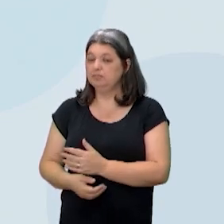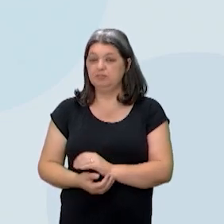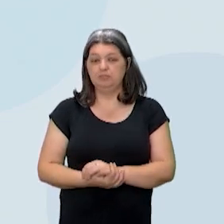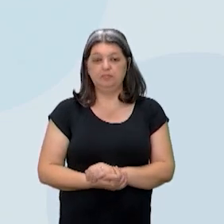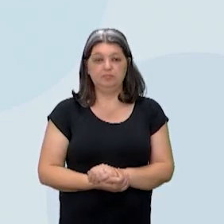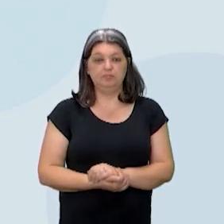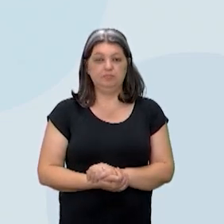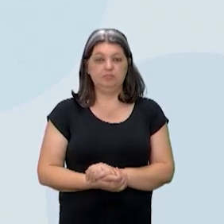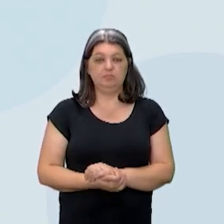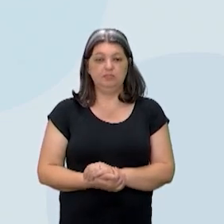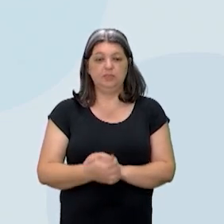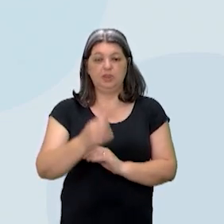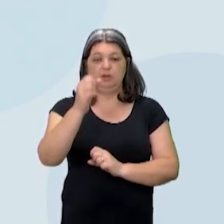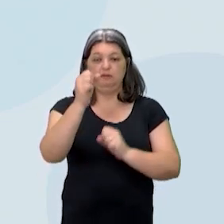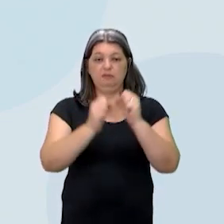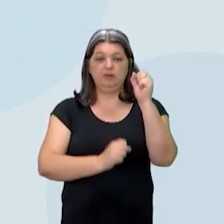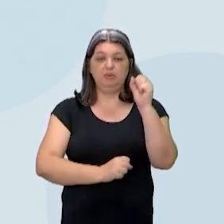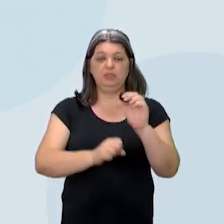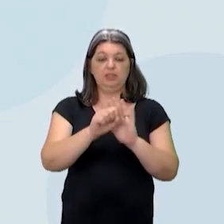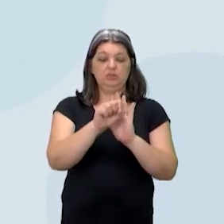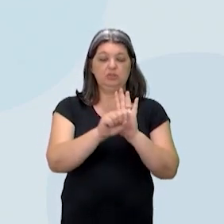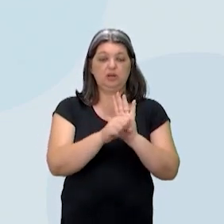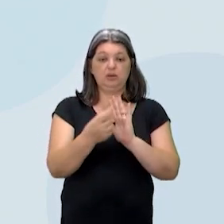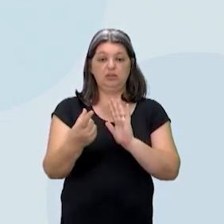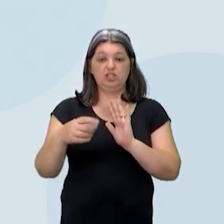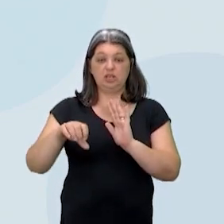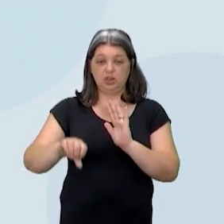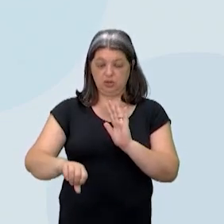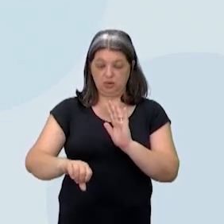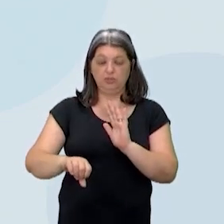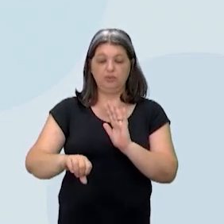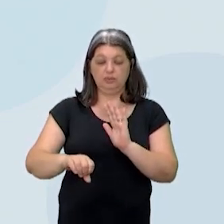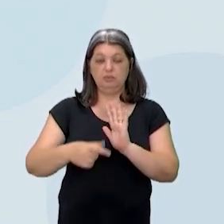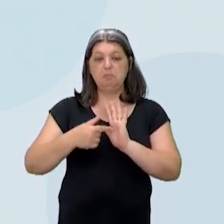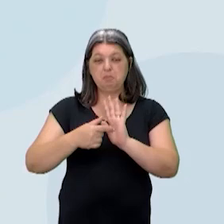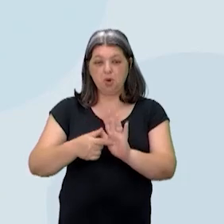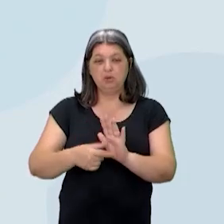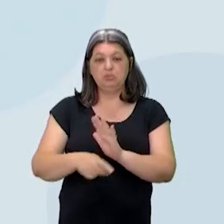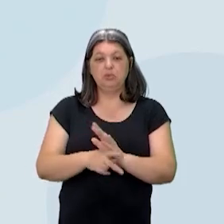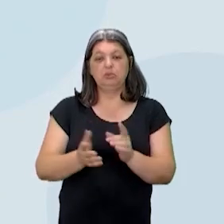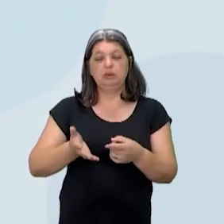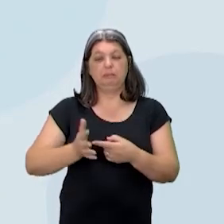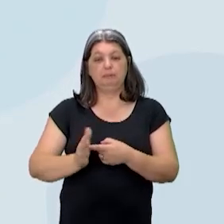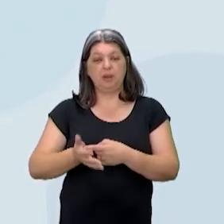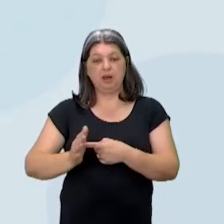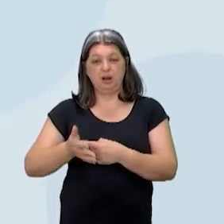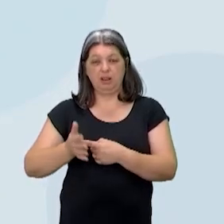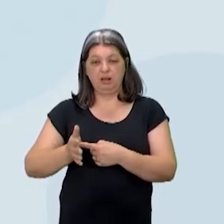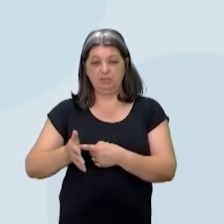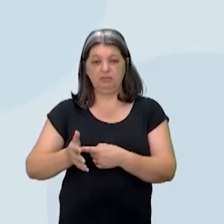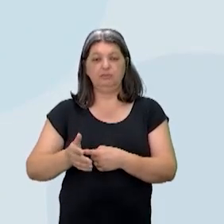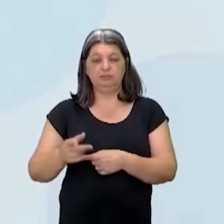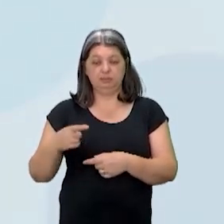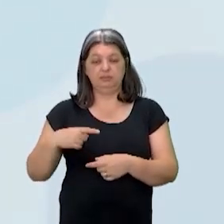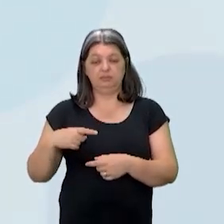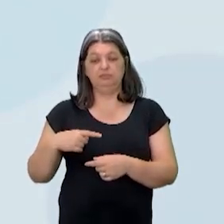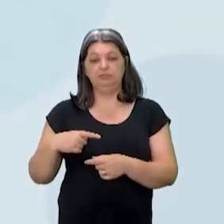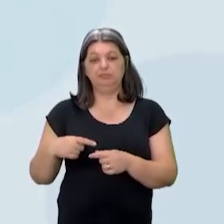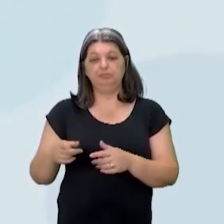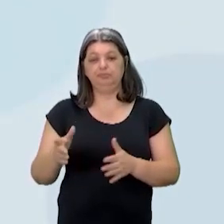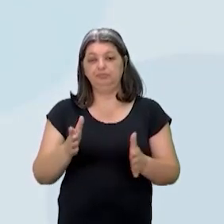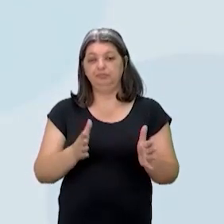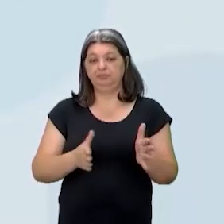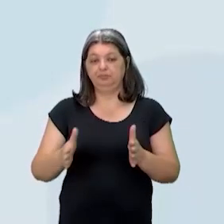século XIX, onde a gente já nota essas máquinas inseridas no processo produtivo e a